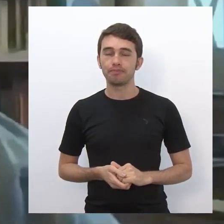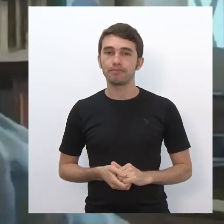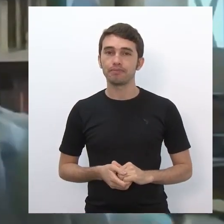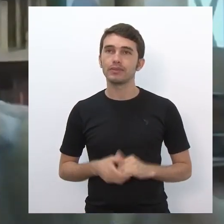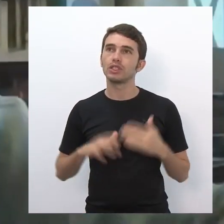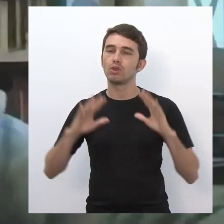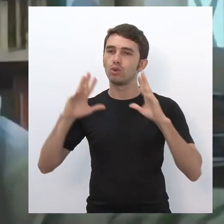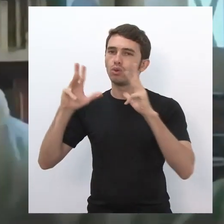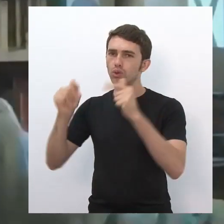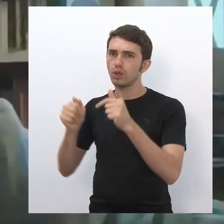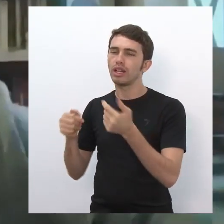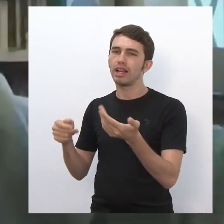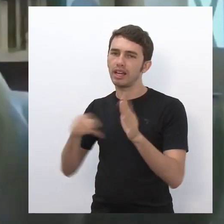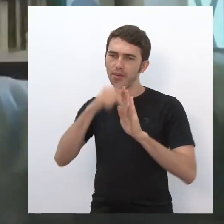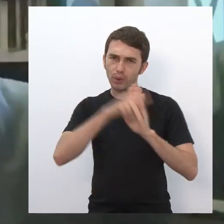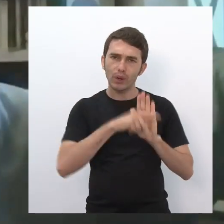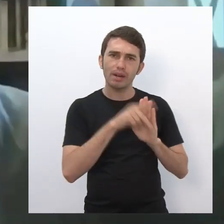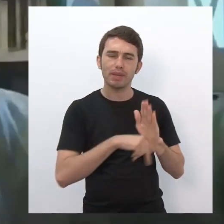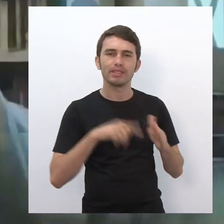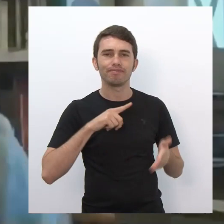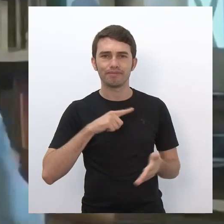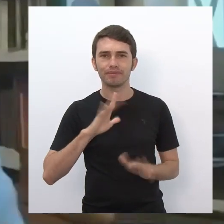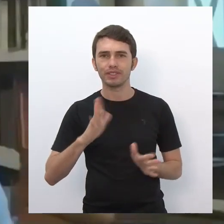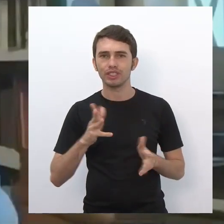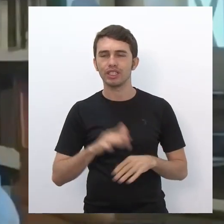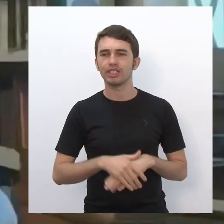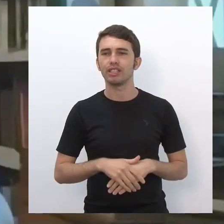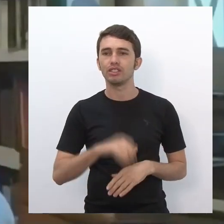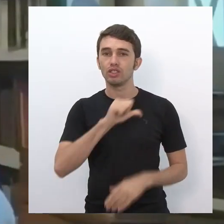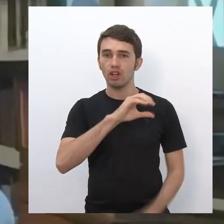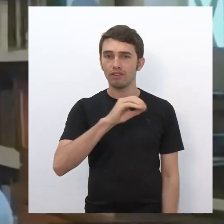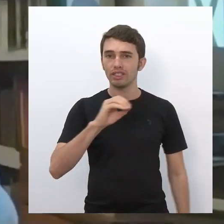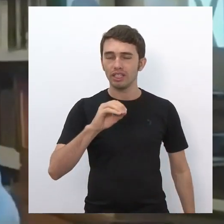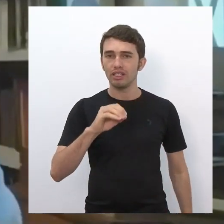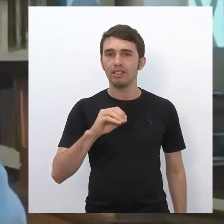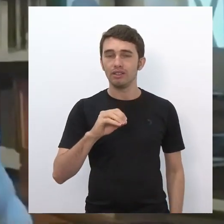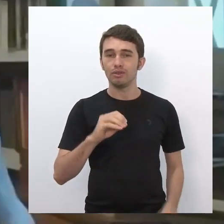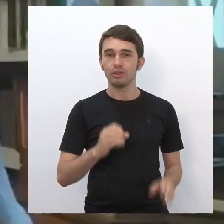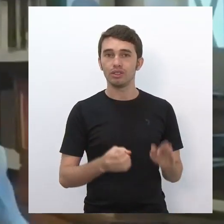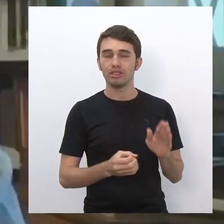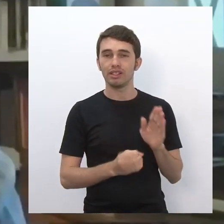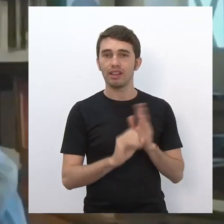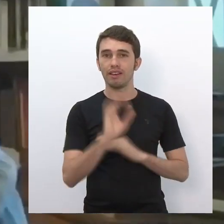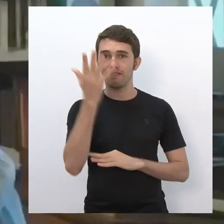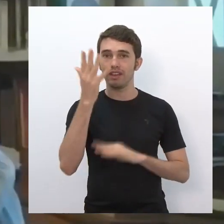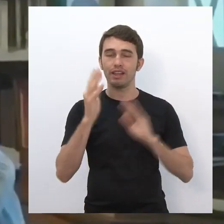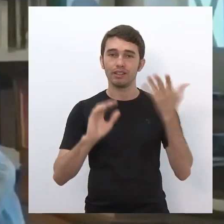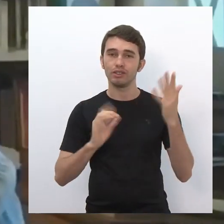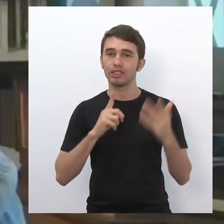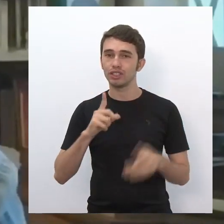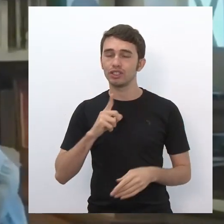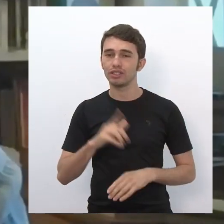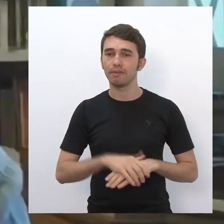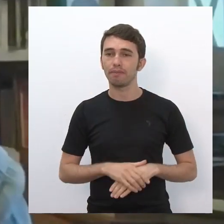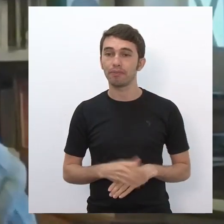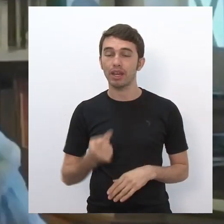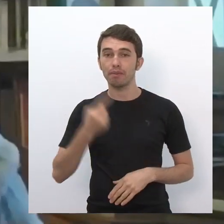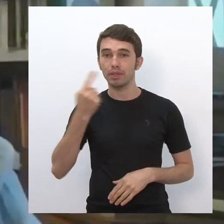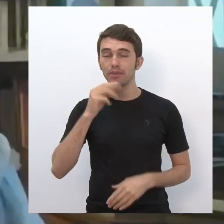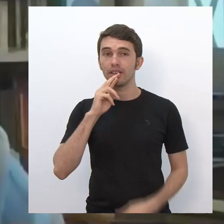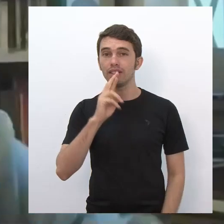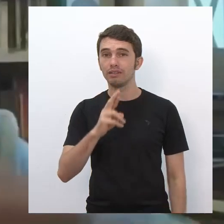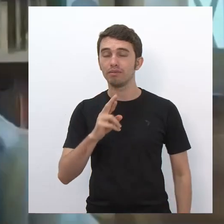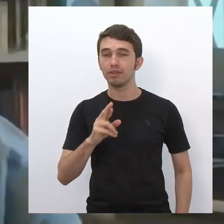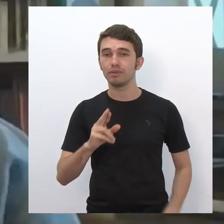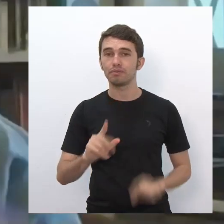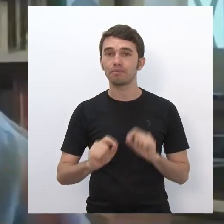toda aquela programação que eu falei, quer dizer, 900 eventos que fazemos agora, né? Nós começamos, a primeira resposta da gente na pandemia,